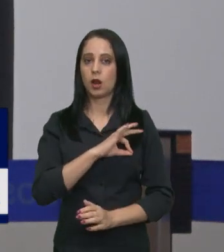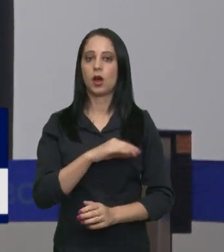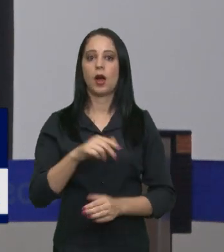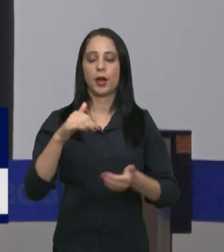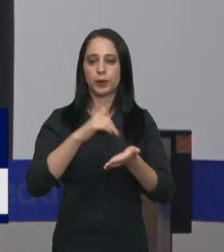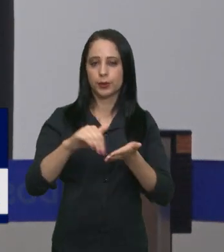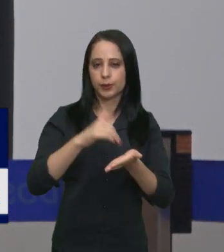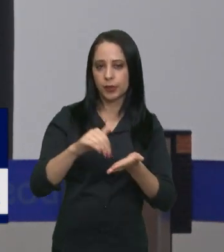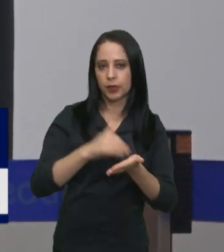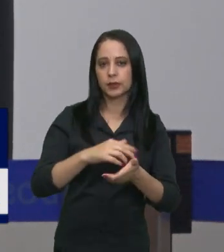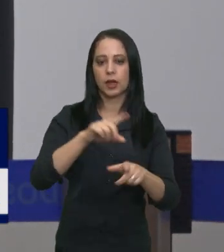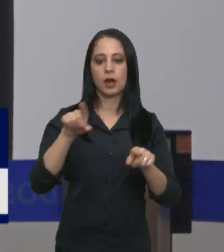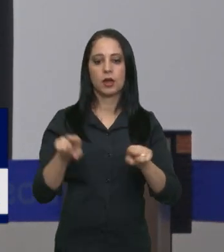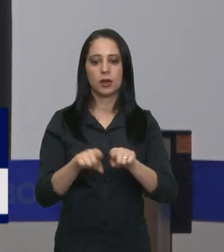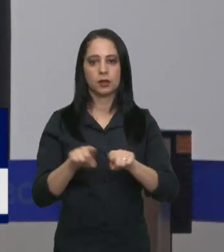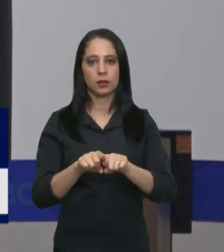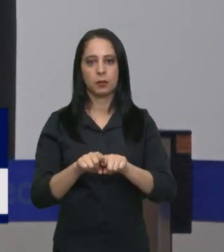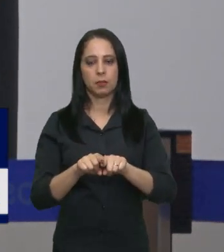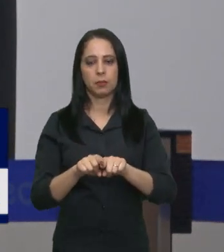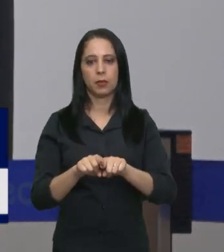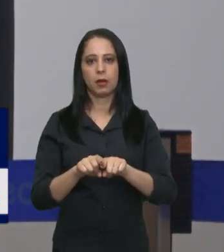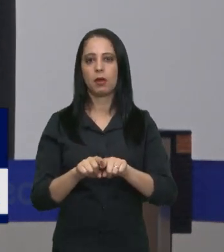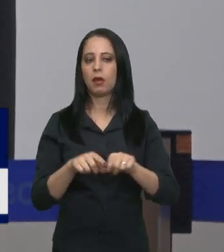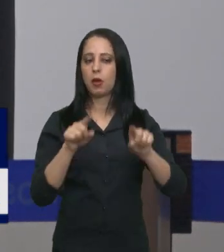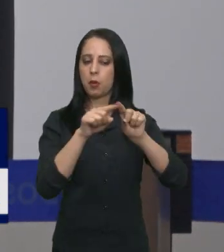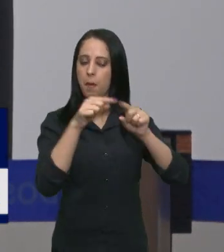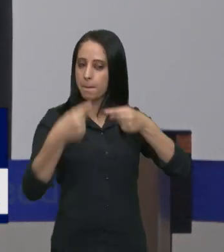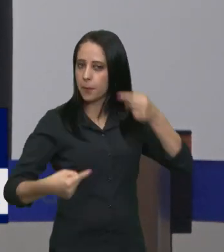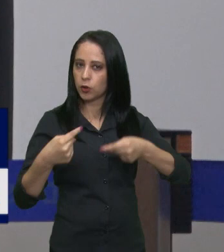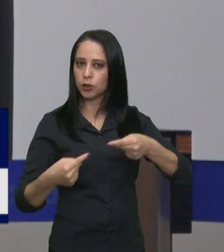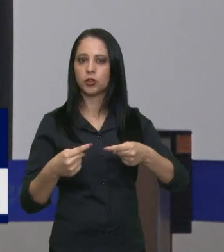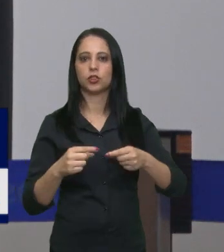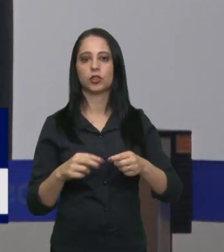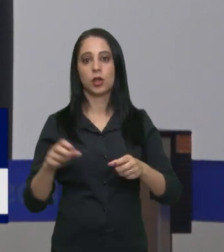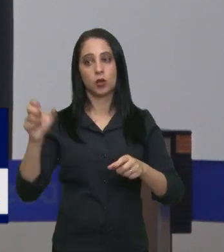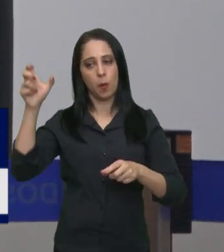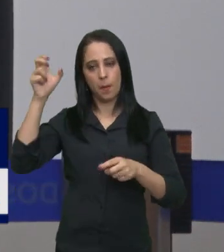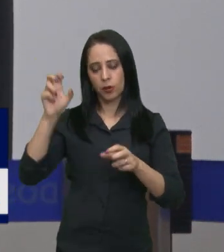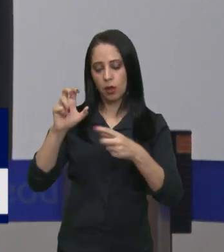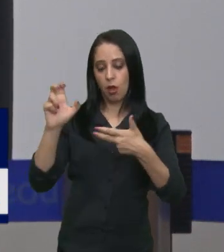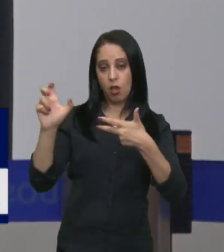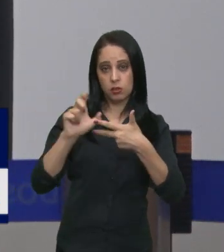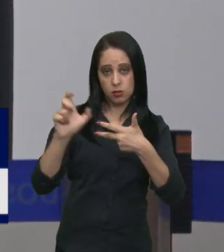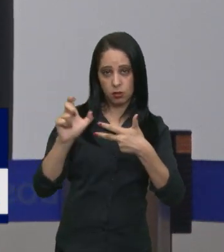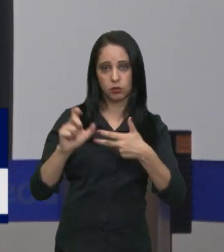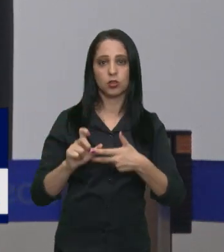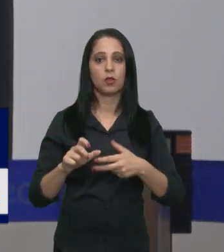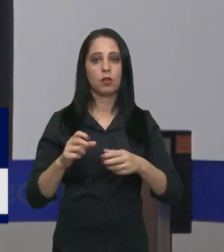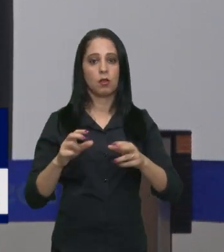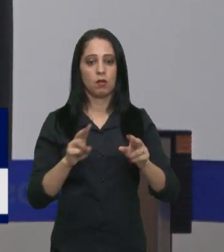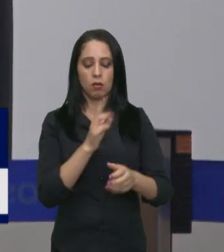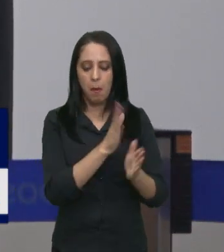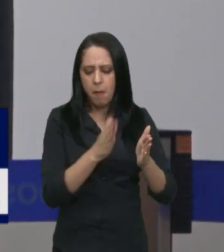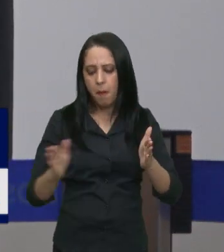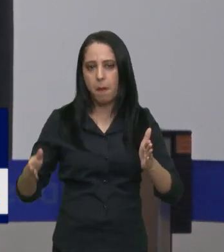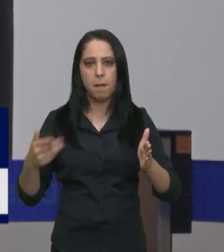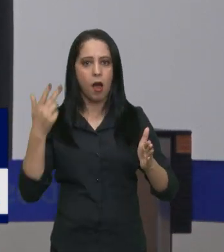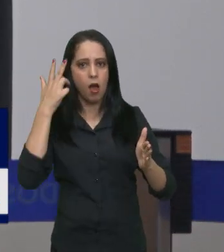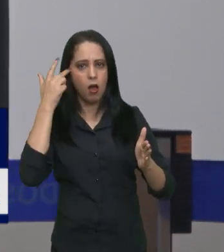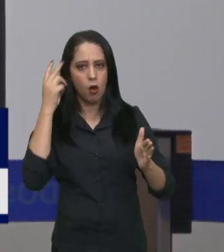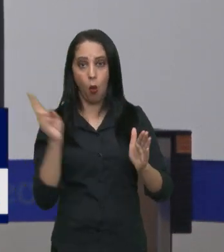do Poder Executivo. Comissões Justiça e Economia. O rito é urgente, termo do prazo para